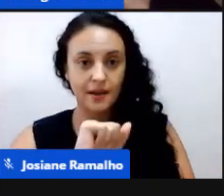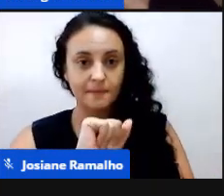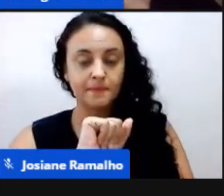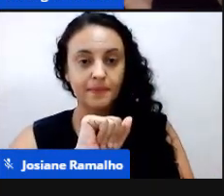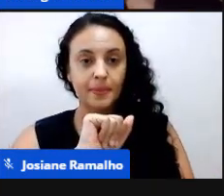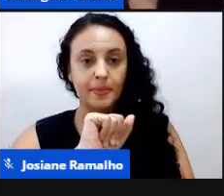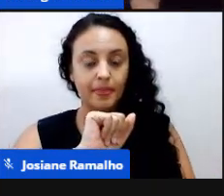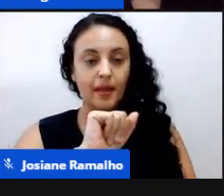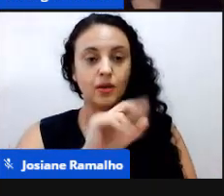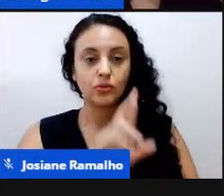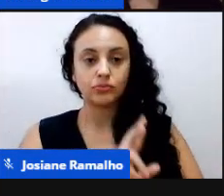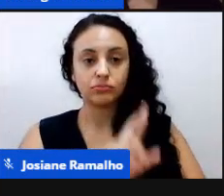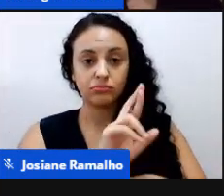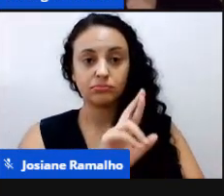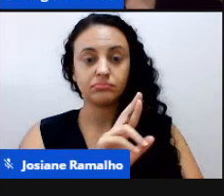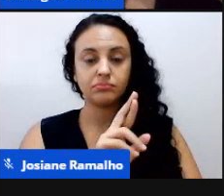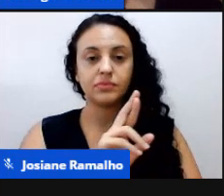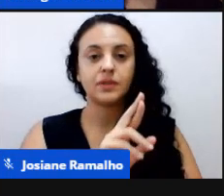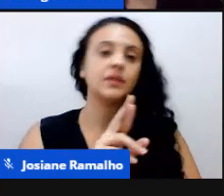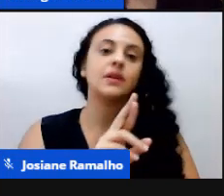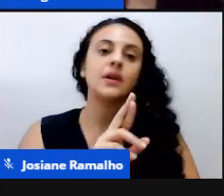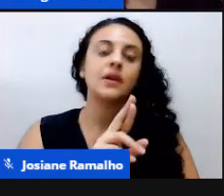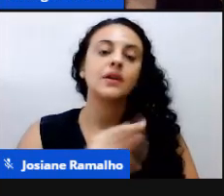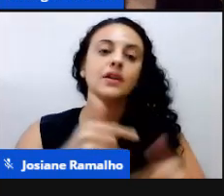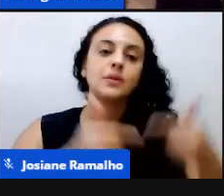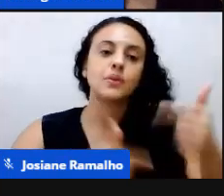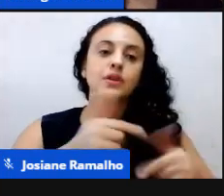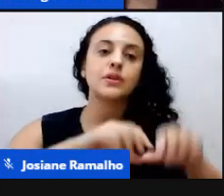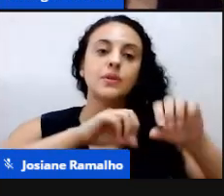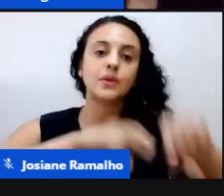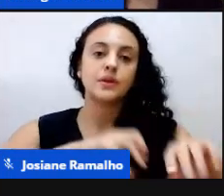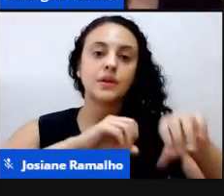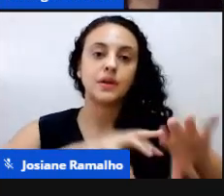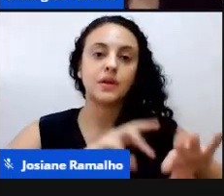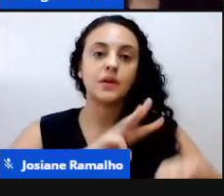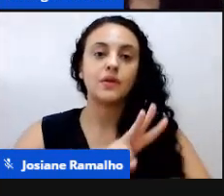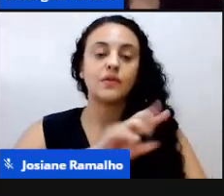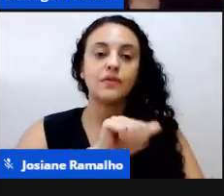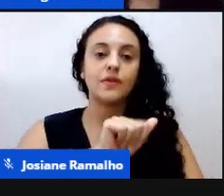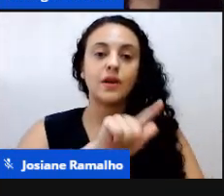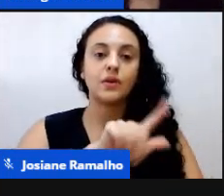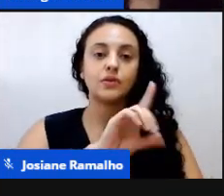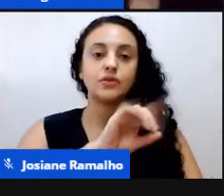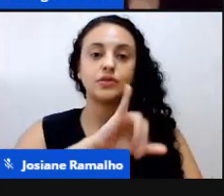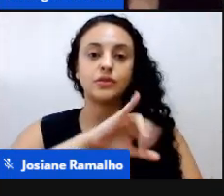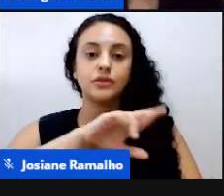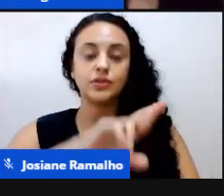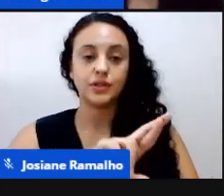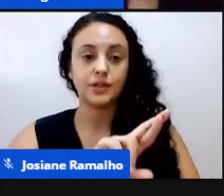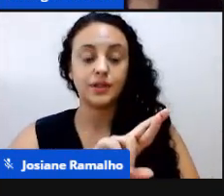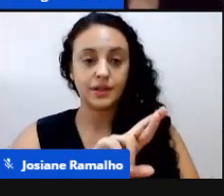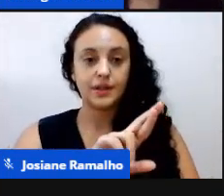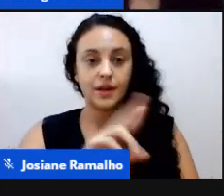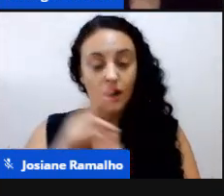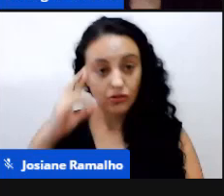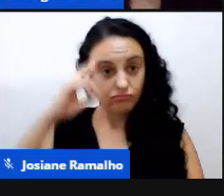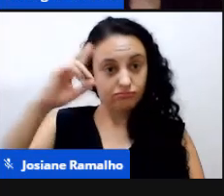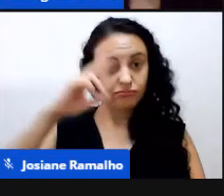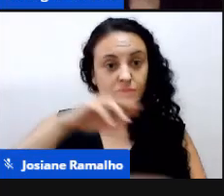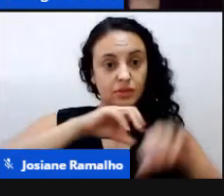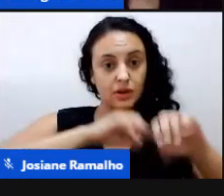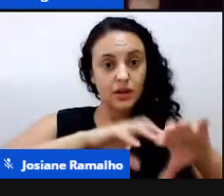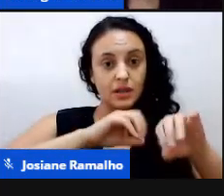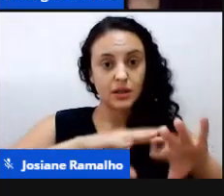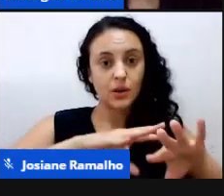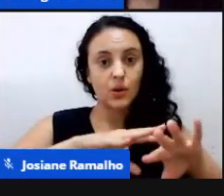nosso superintendente de gestões das políticas educacionais é o professor Valdir Leonel, e a nossa gerente de educação infantil é a professora Bel